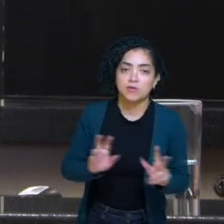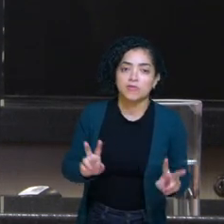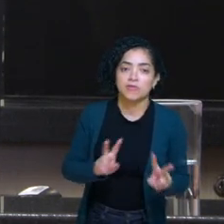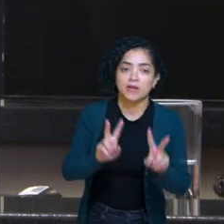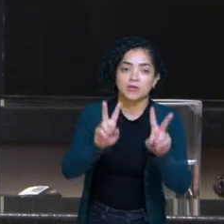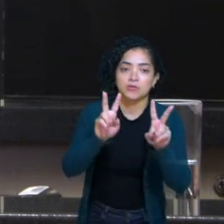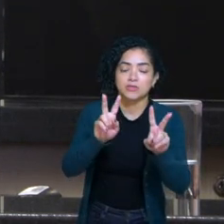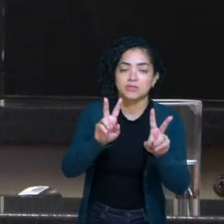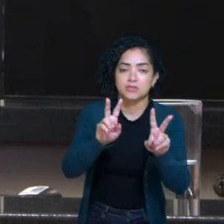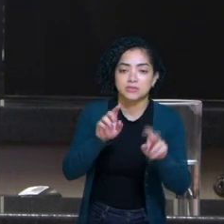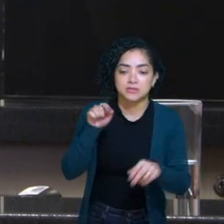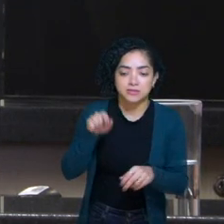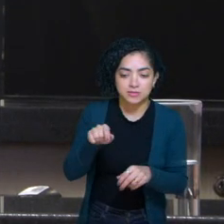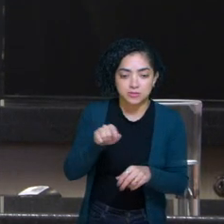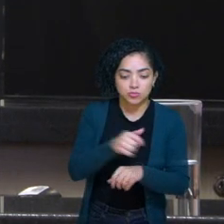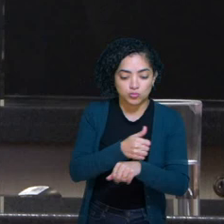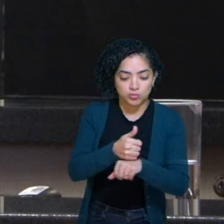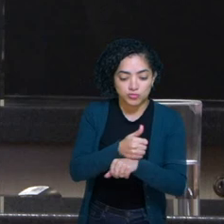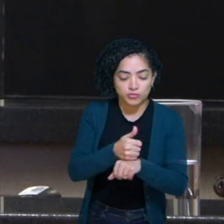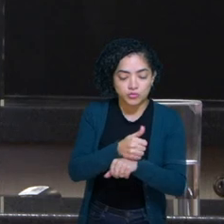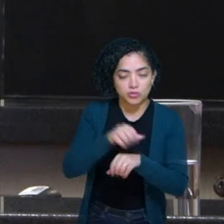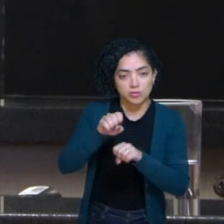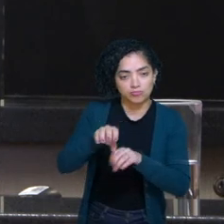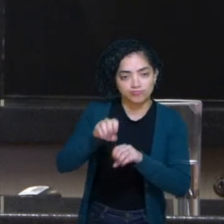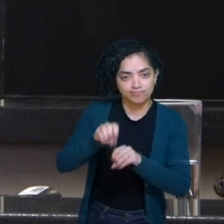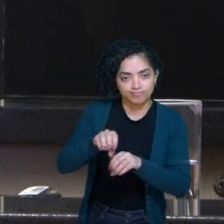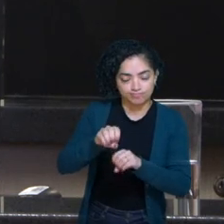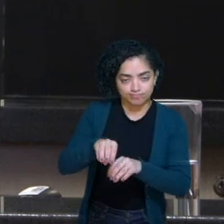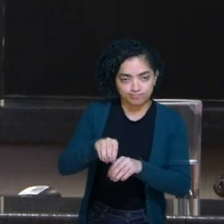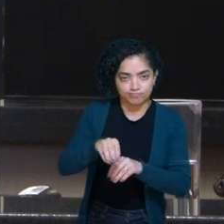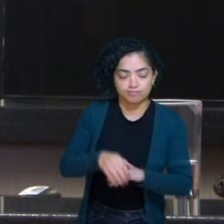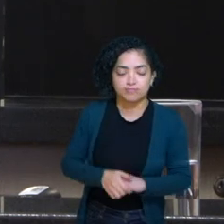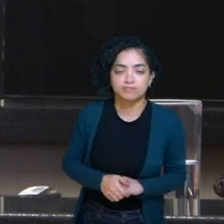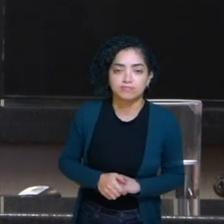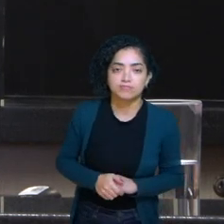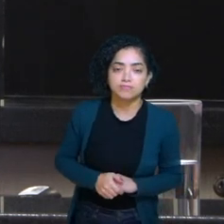profissional da educação é uma premissa